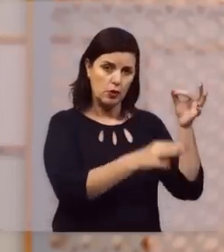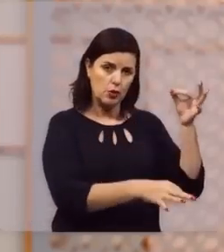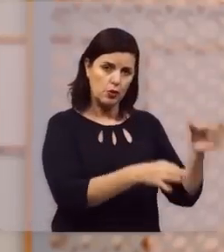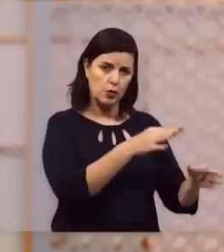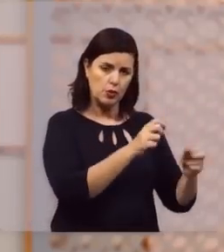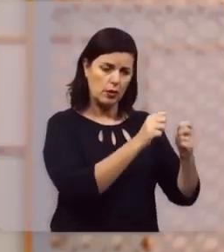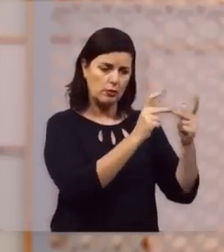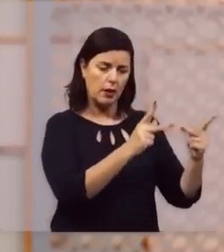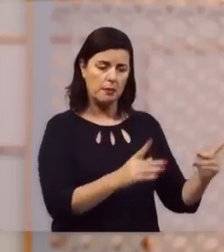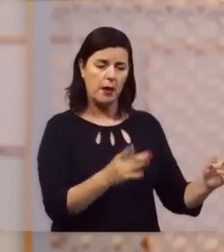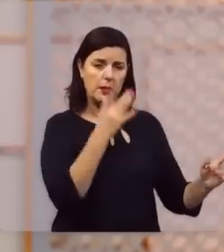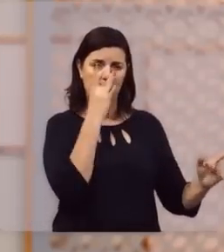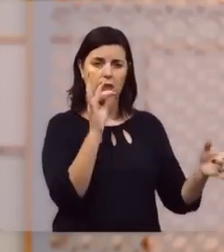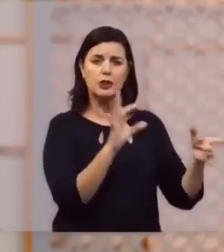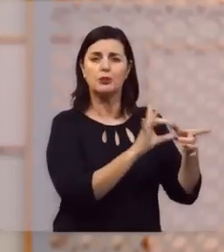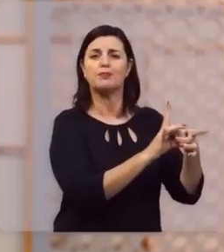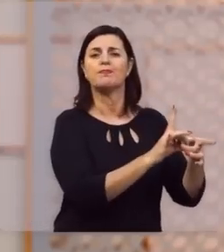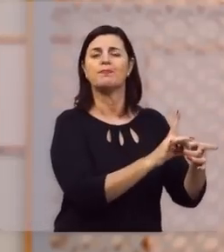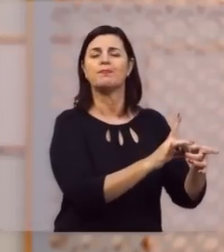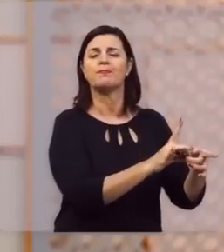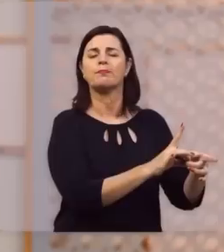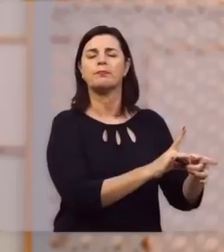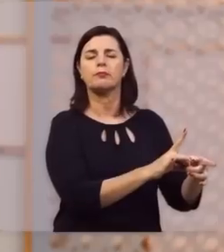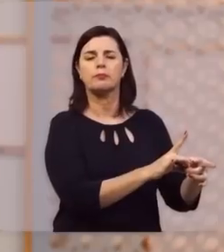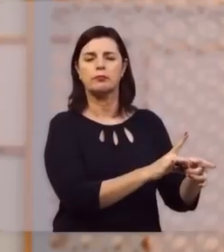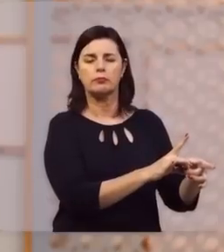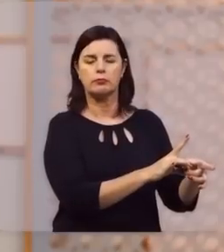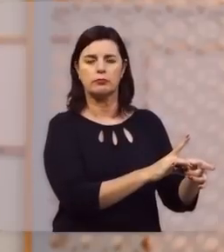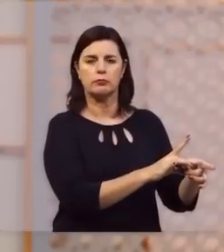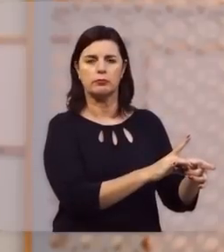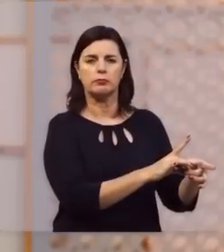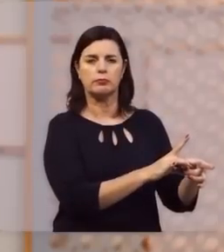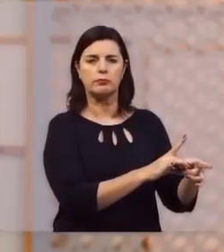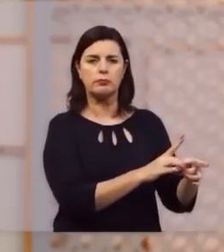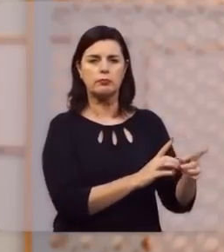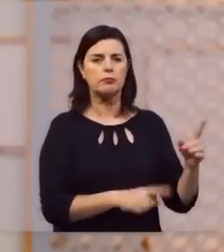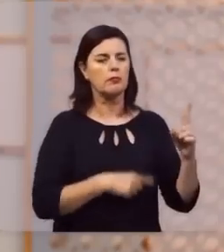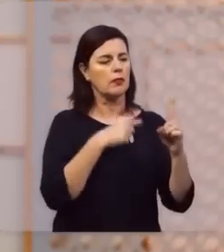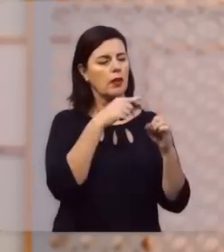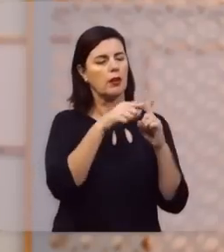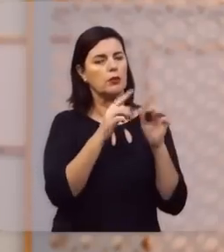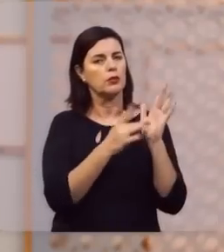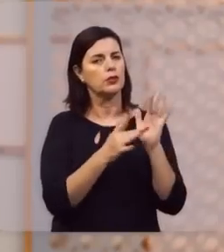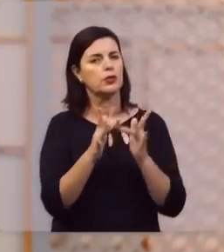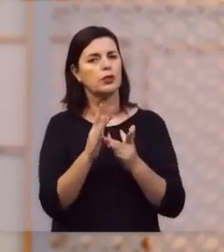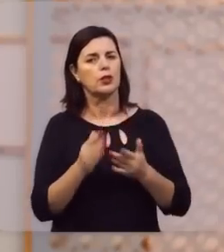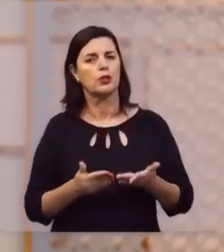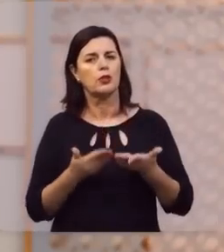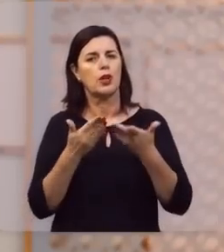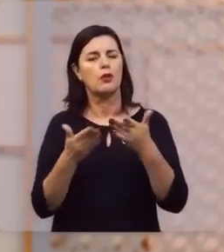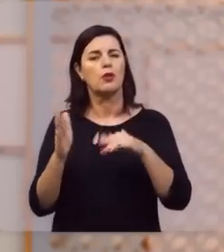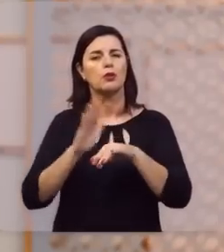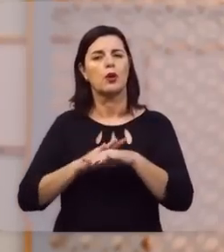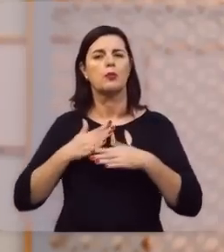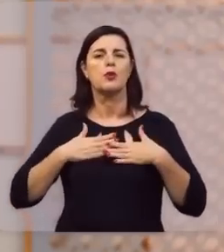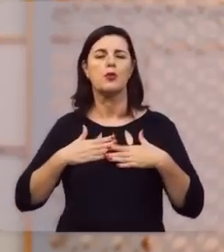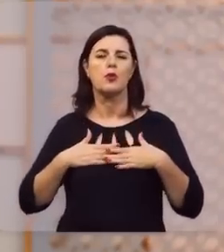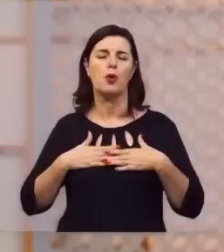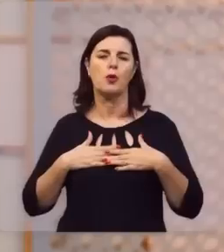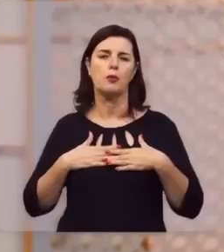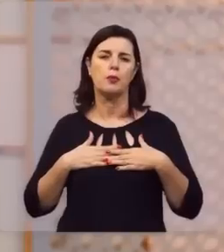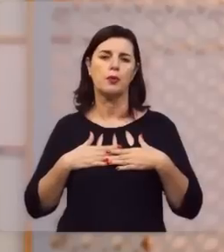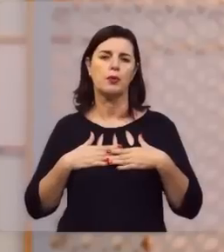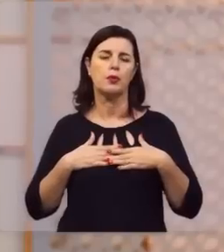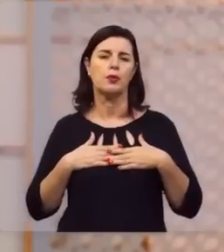a justiça EA paz se beijaram e da Cruz ele carregou sobre o seu corpo